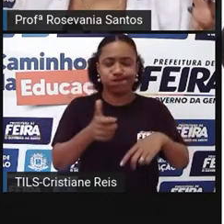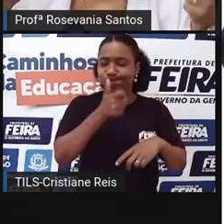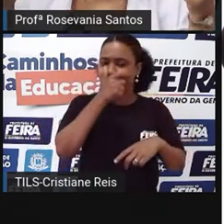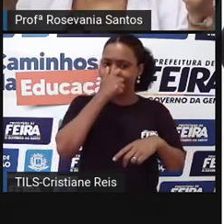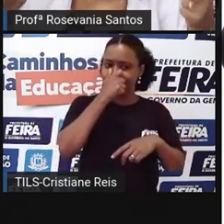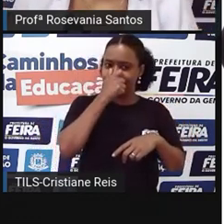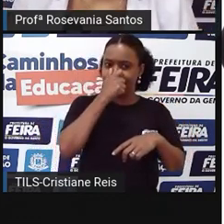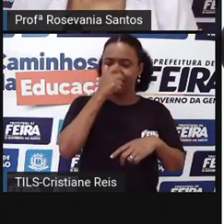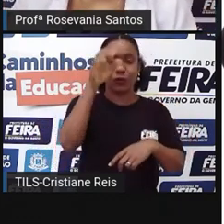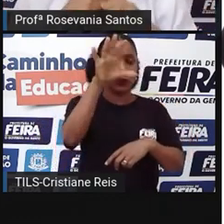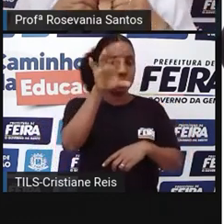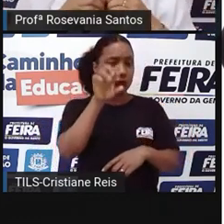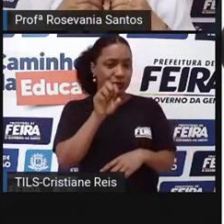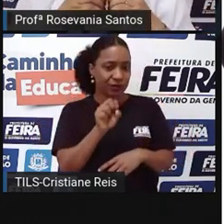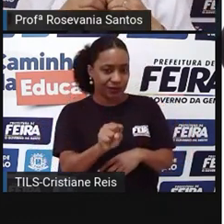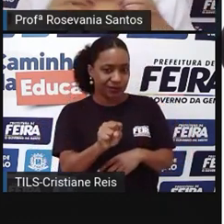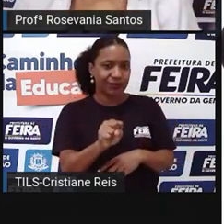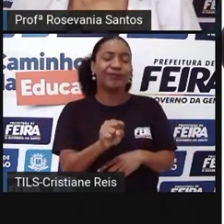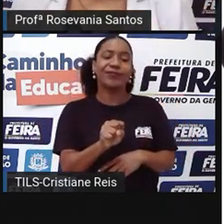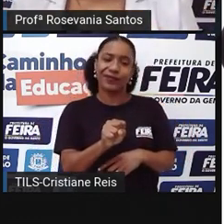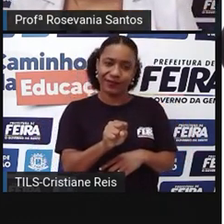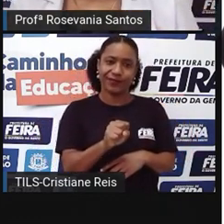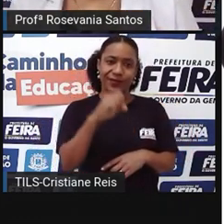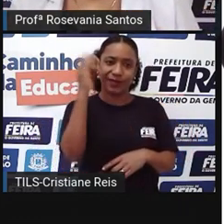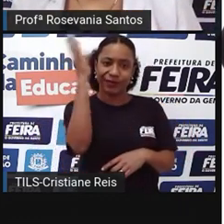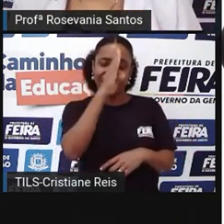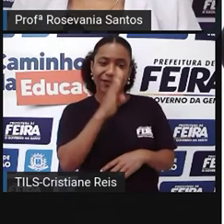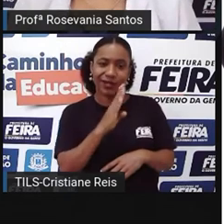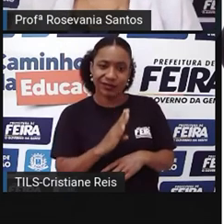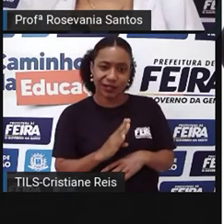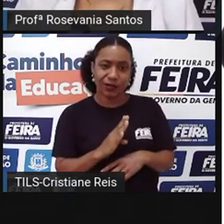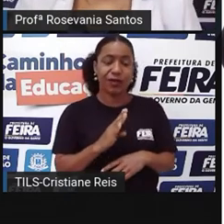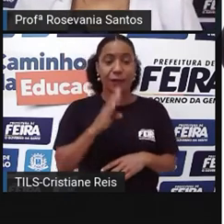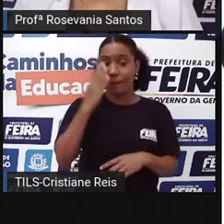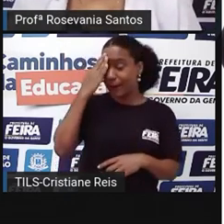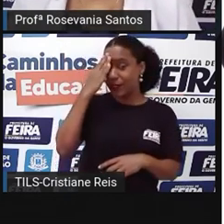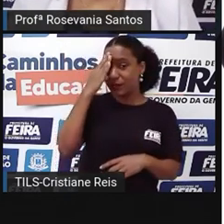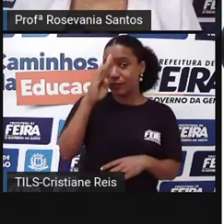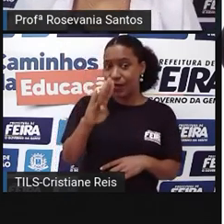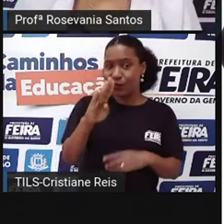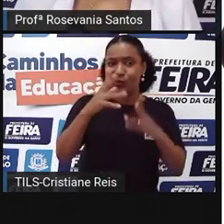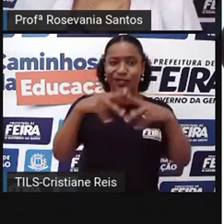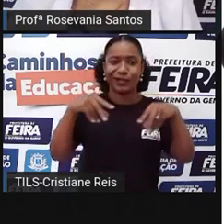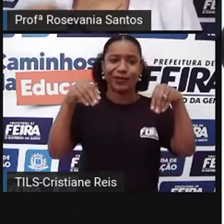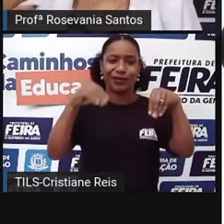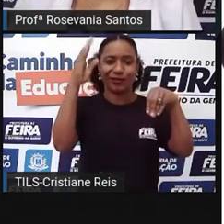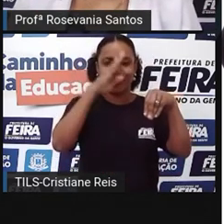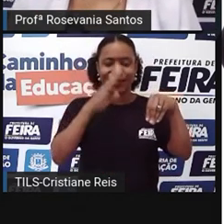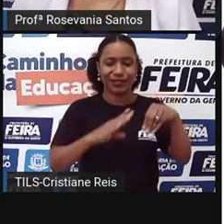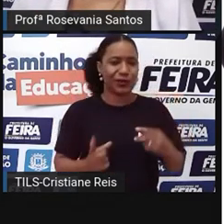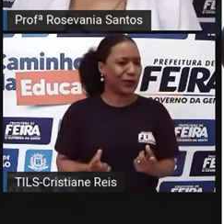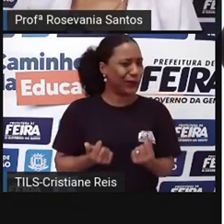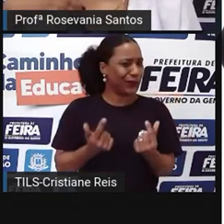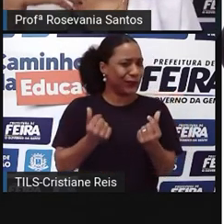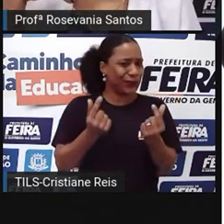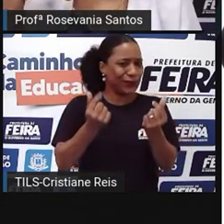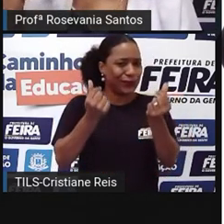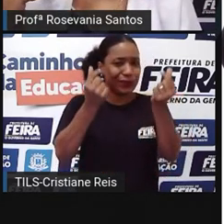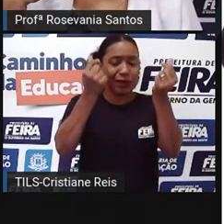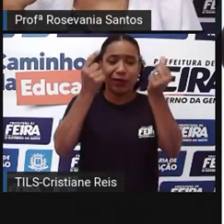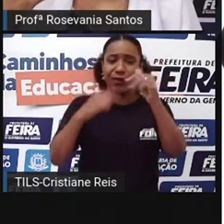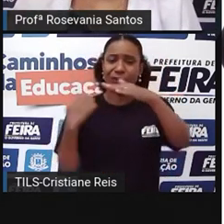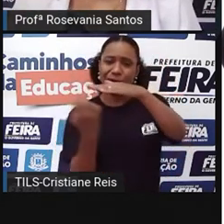espaço, a gente concentra o coração econômico do território brasileiro. Então as maiores indústrias,